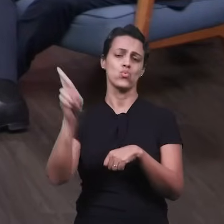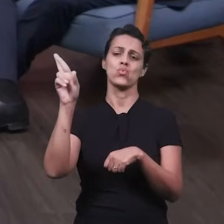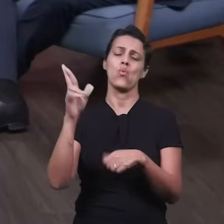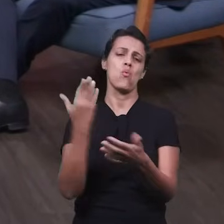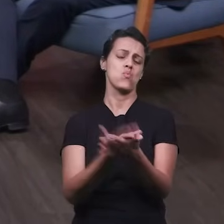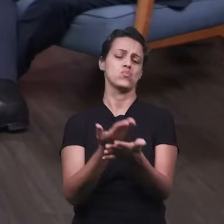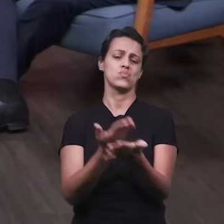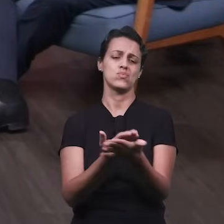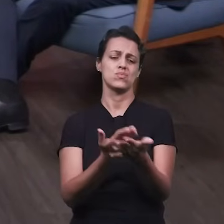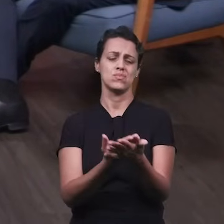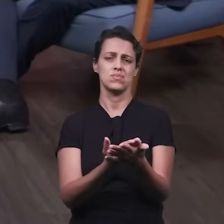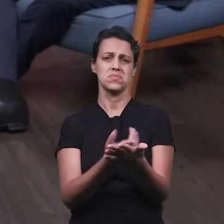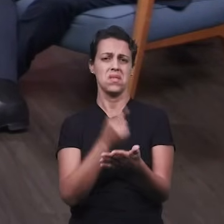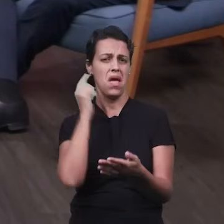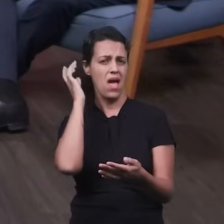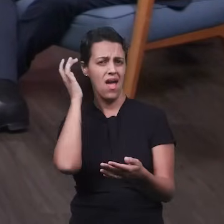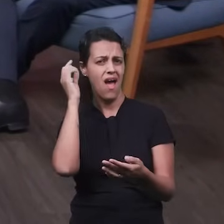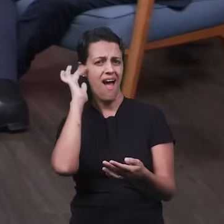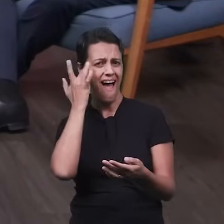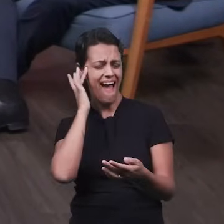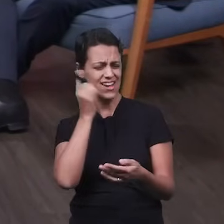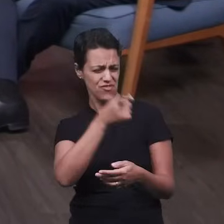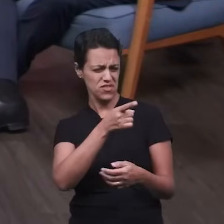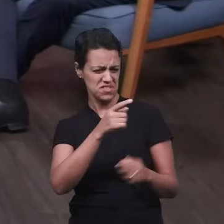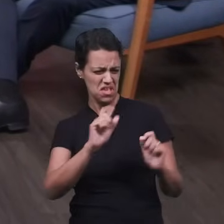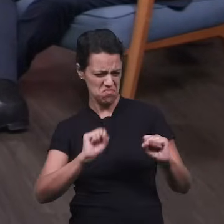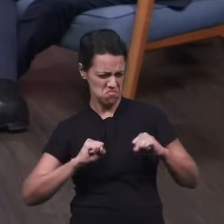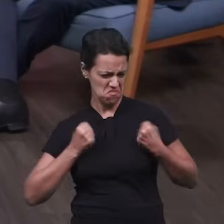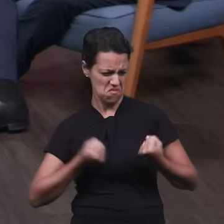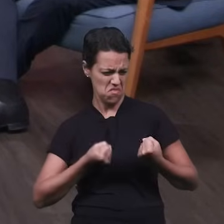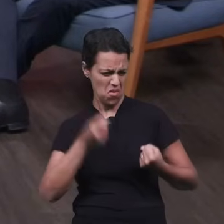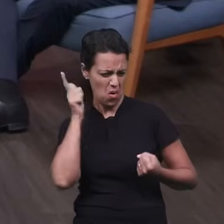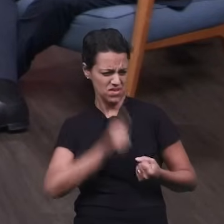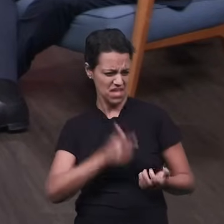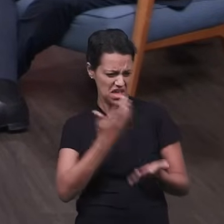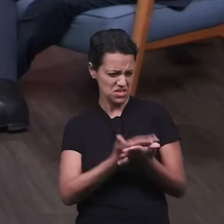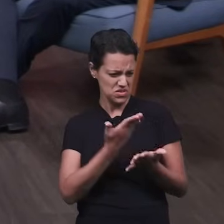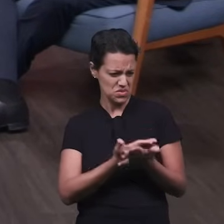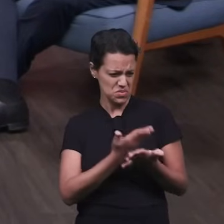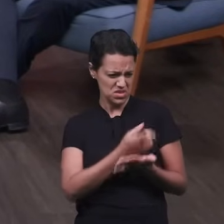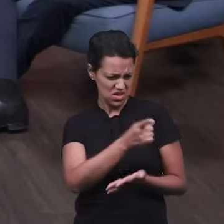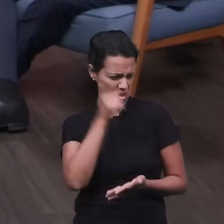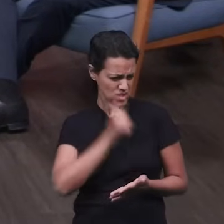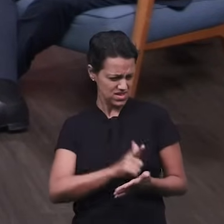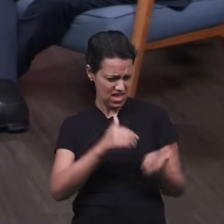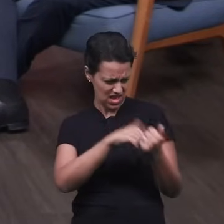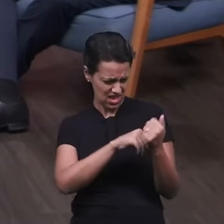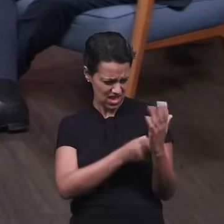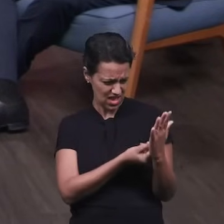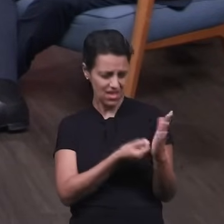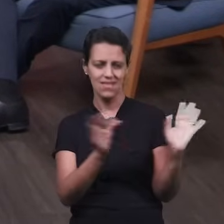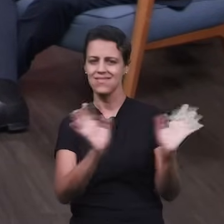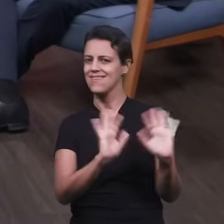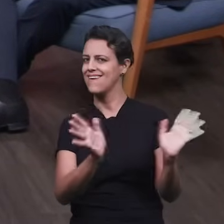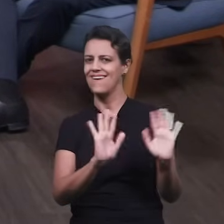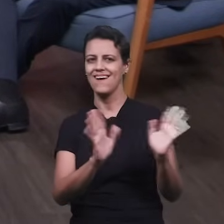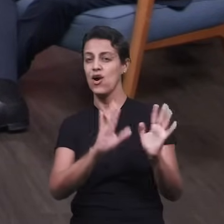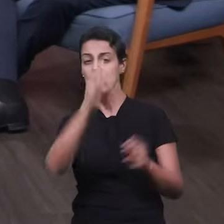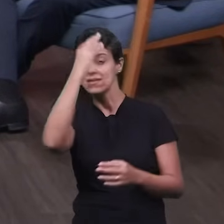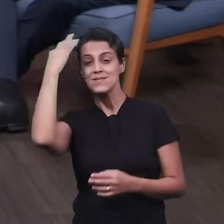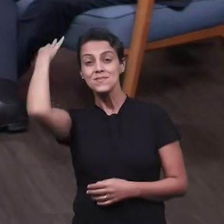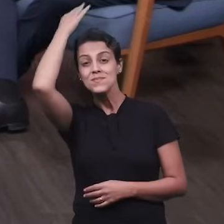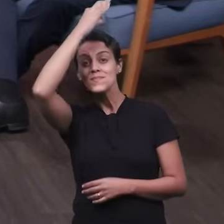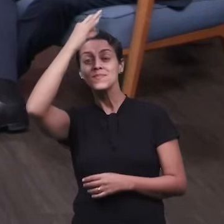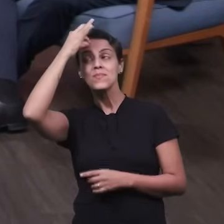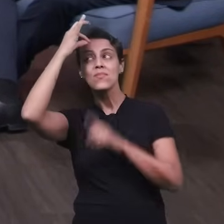têm acesso a isso aí. O acesso não é esse não, o acesso quem dá é o Espírito Santo mesmo. Não é porque ela estudou a letra, não vai dar acesso. É só a revelação do